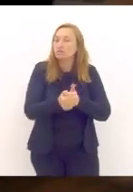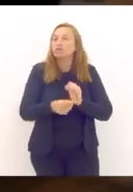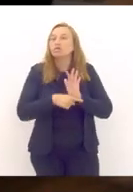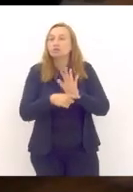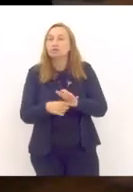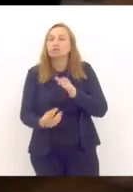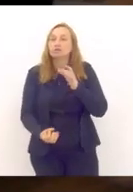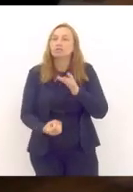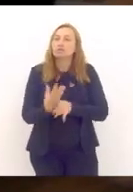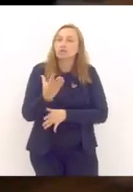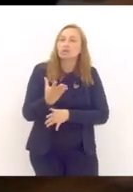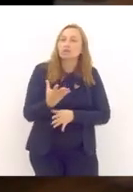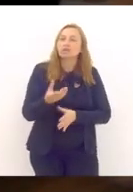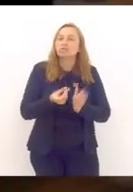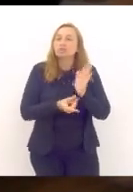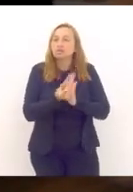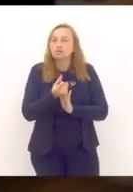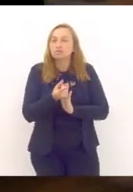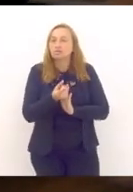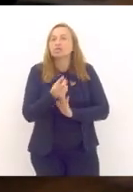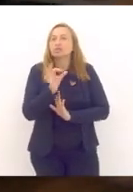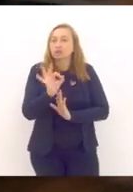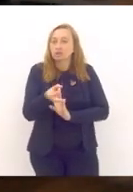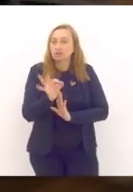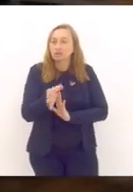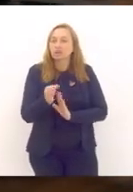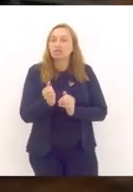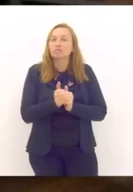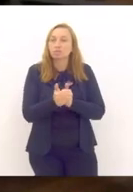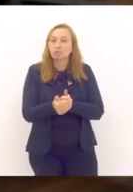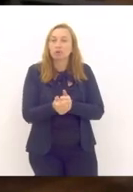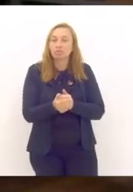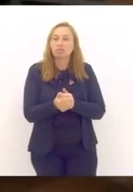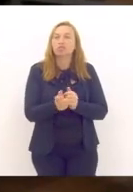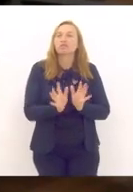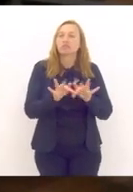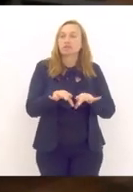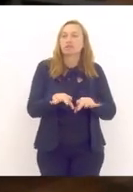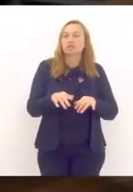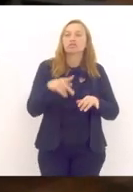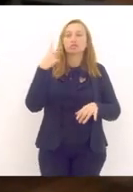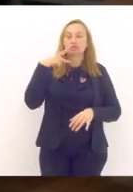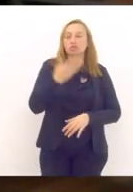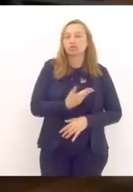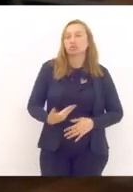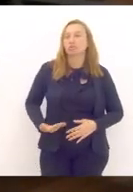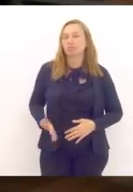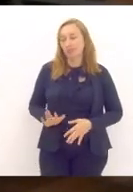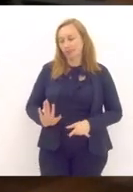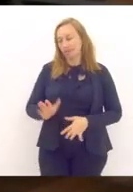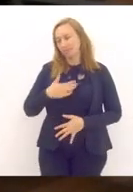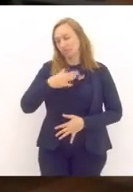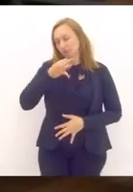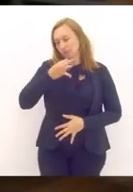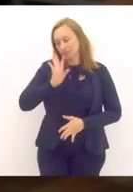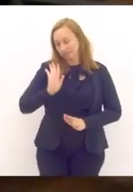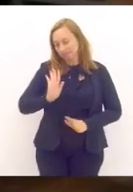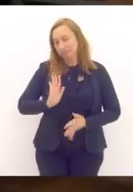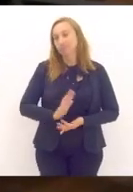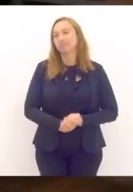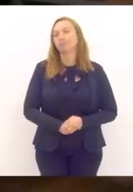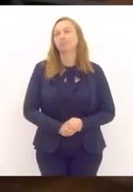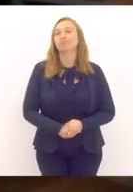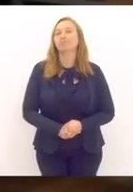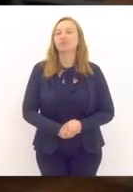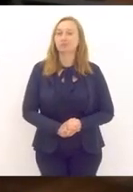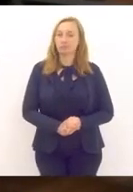elaboração desse orçamento e estão, de fato, acompanhando a execução dessas políticas. Então, era essa a intervenção que eu